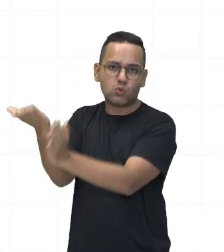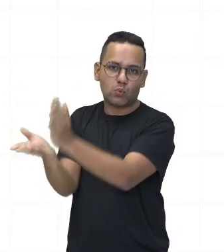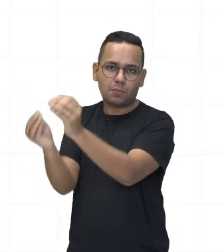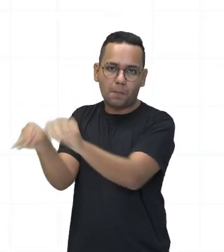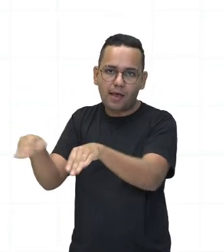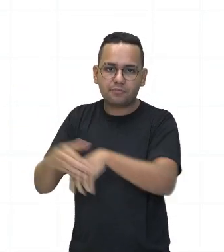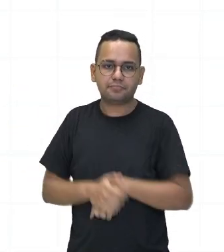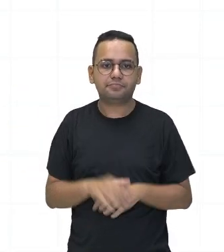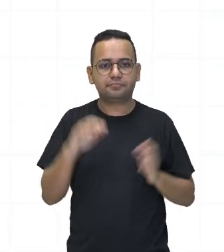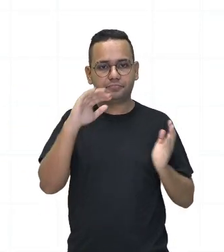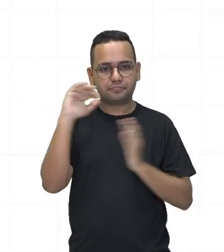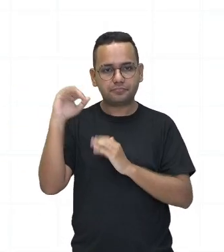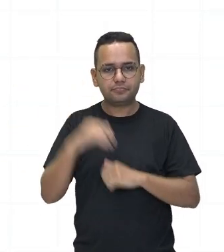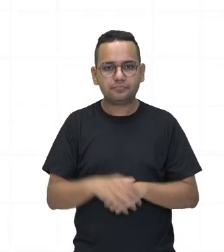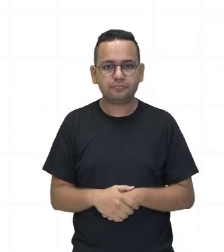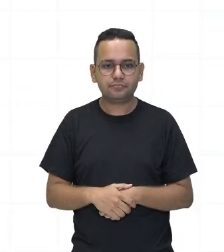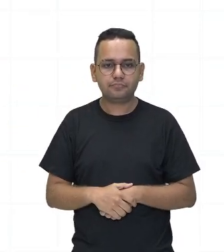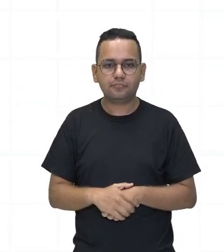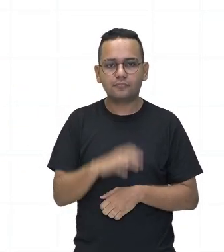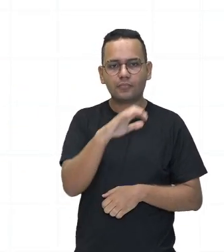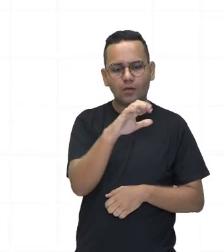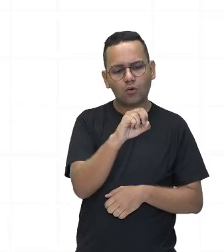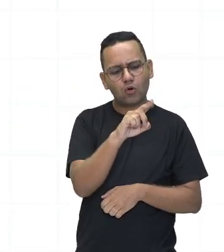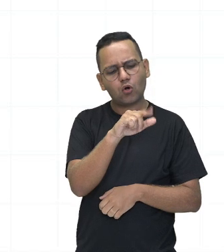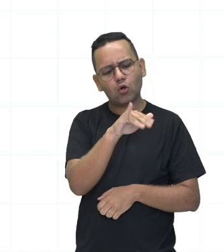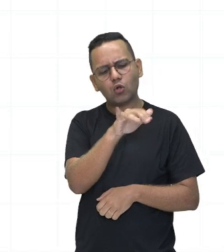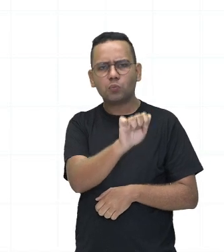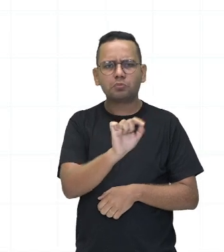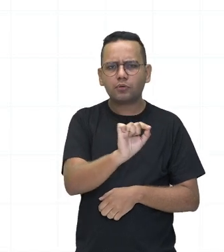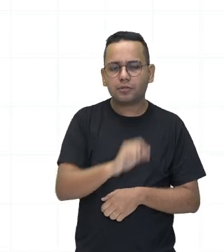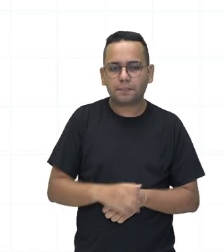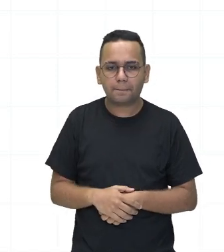a colônia, né? E o que é a colônia? É uma